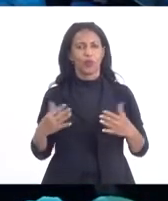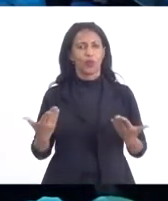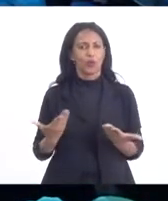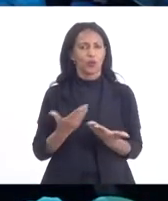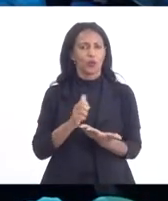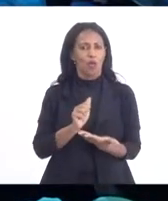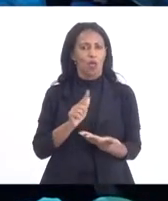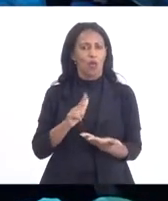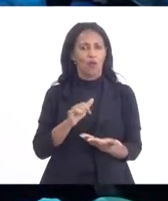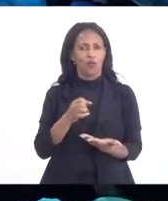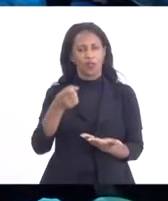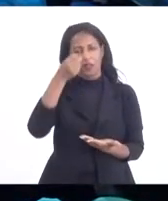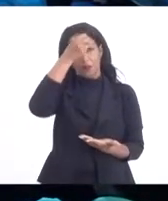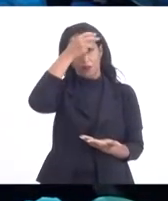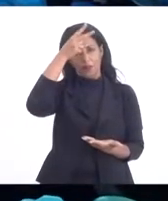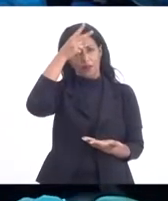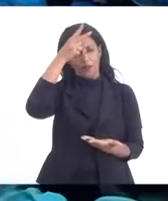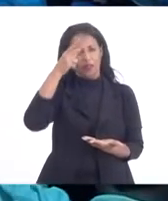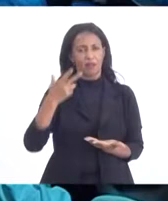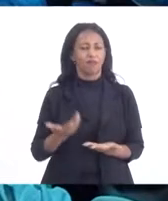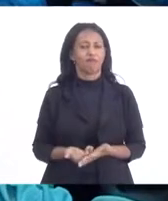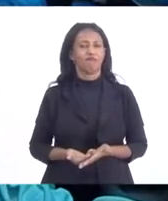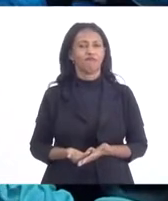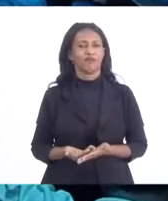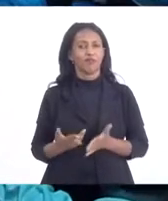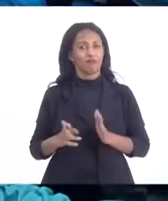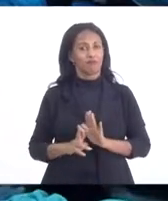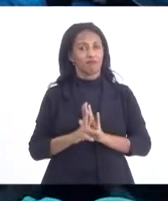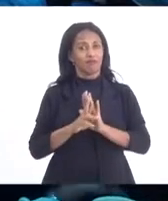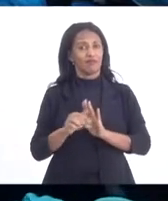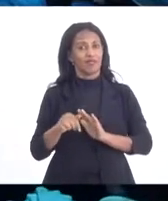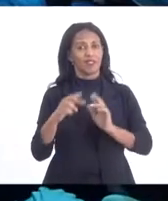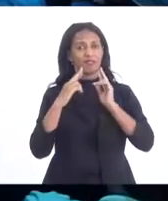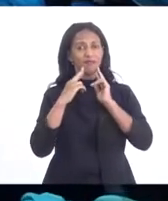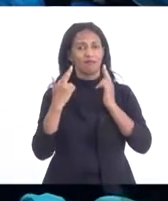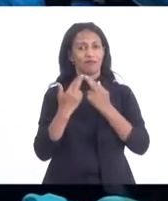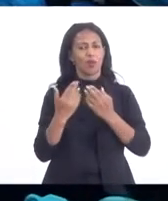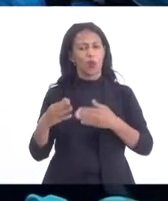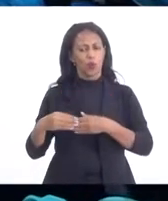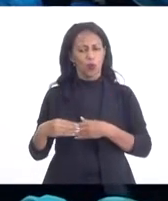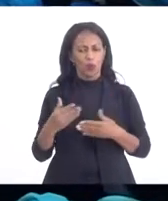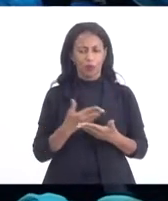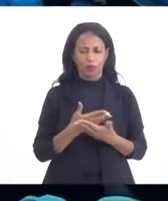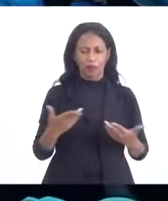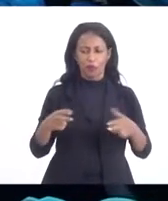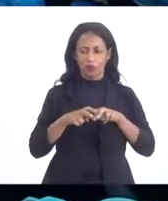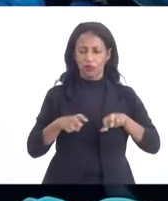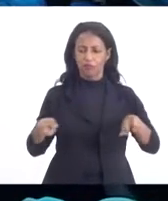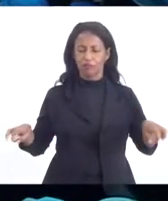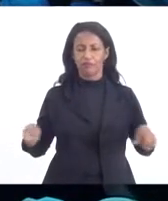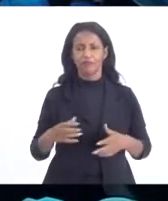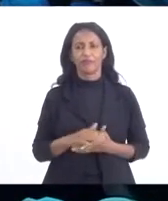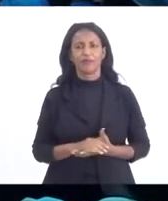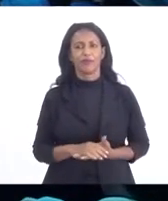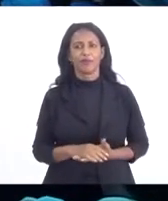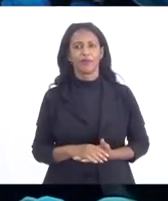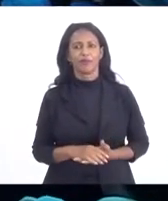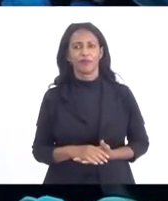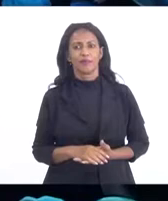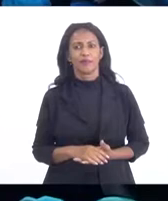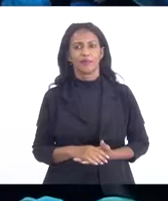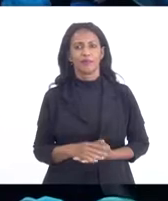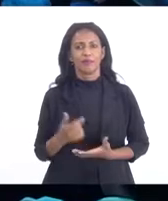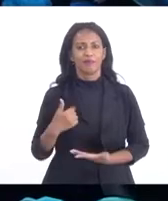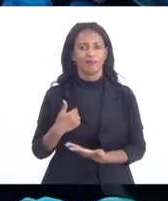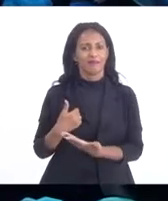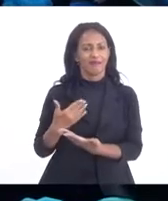querido Alfredão, anfitrião desta casa, desta reunião. Eu cumprimento os demais prefeitos aqui presentes. Esse aqui